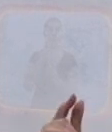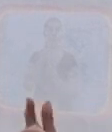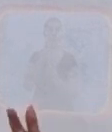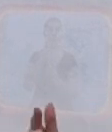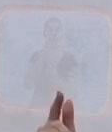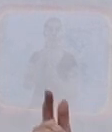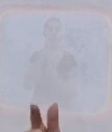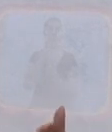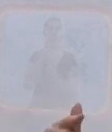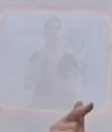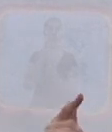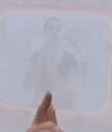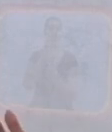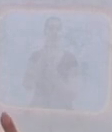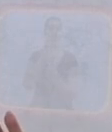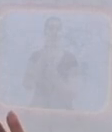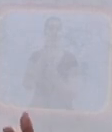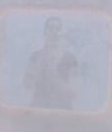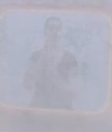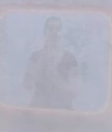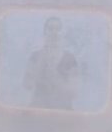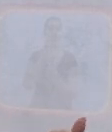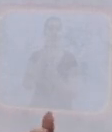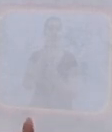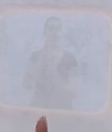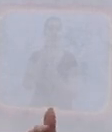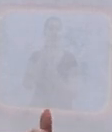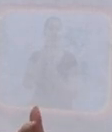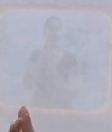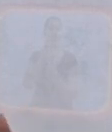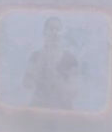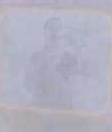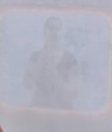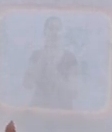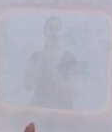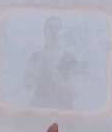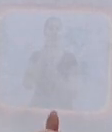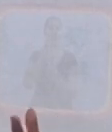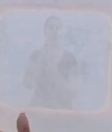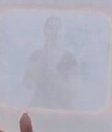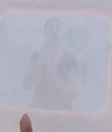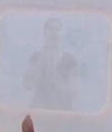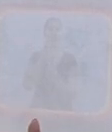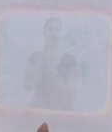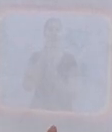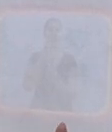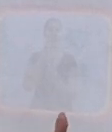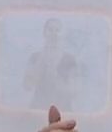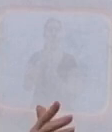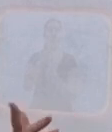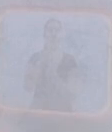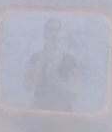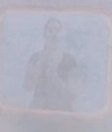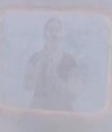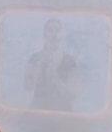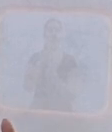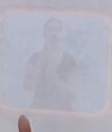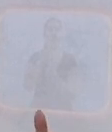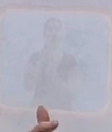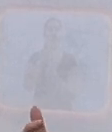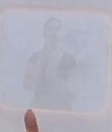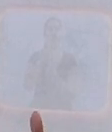imensos potenciais terapêuticos do movimento. O resultado, desde o começo, era excelente. Através da